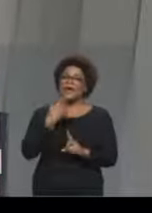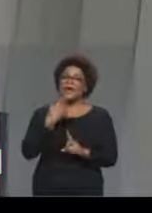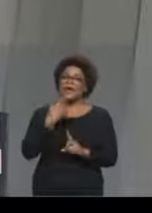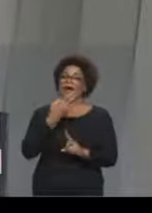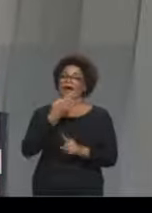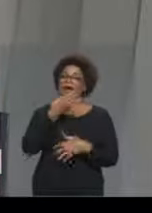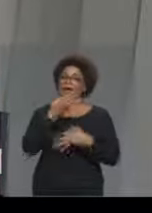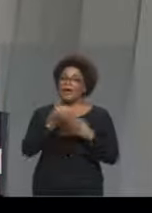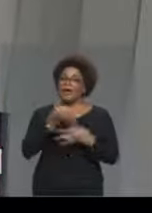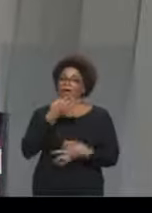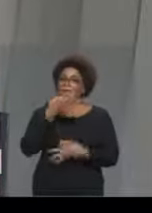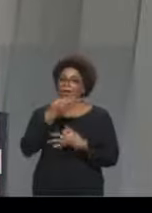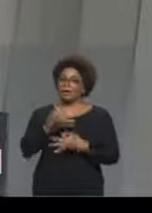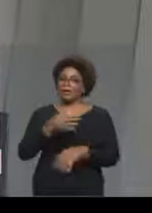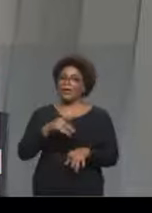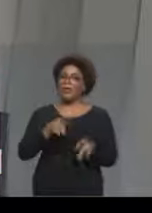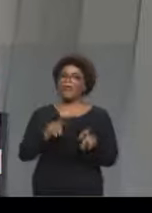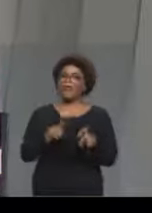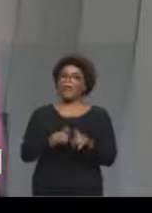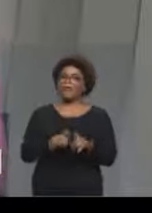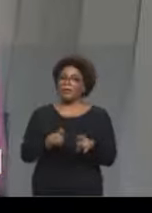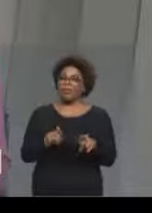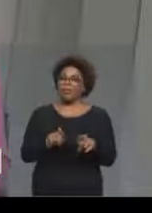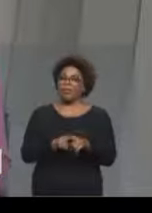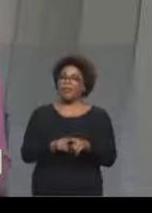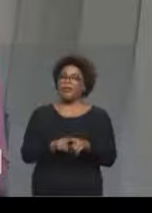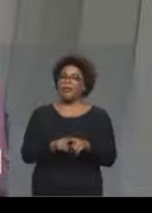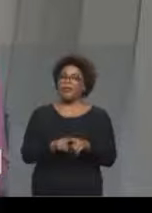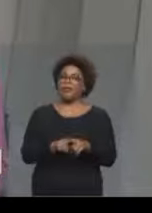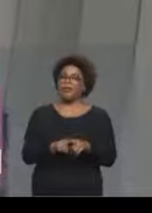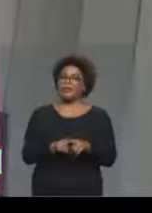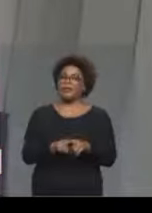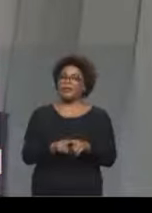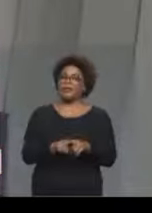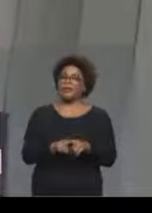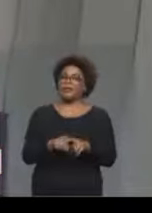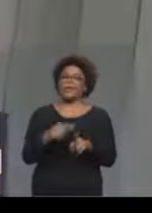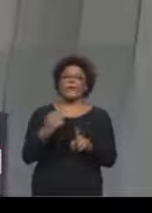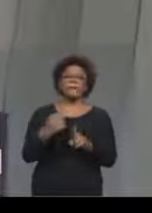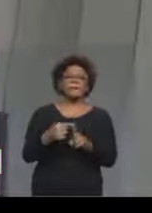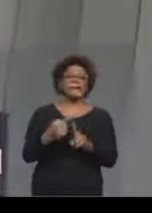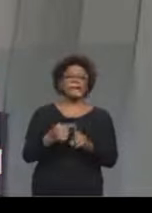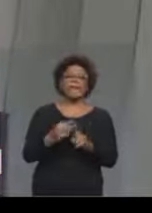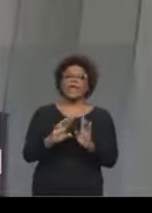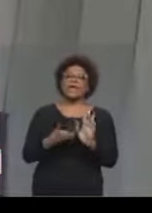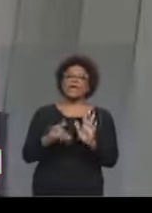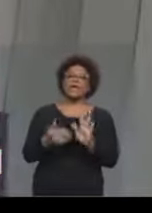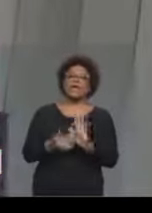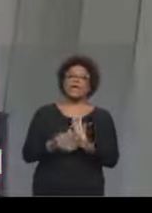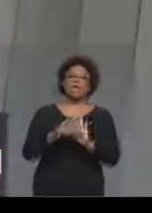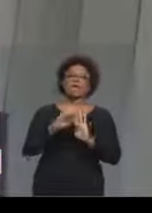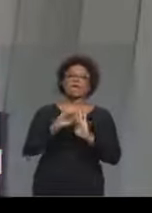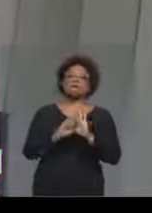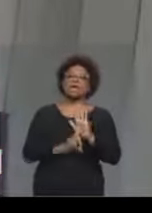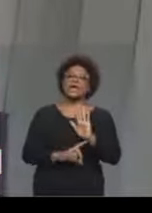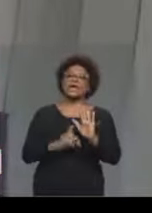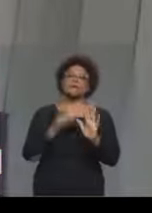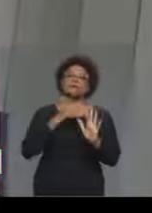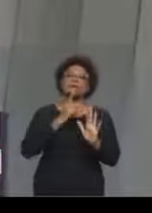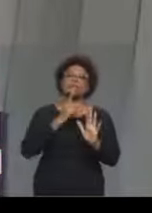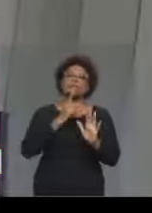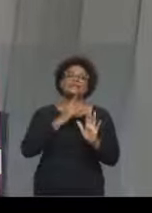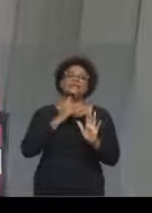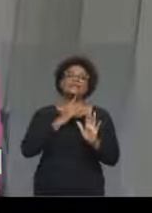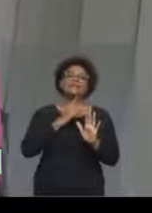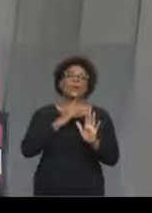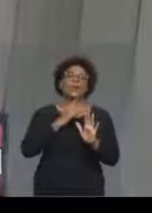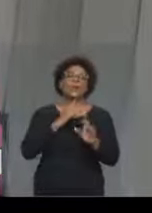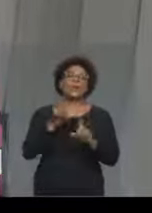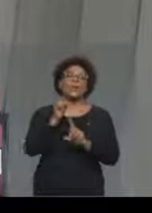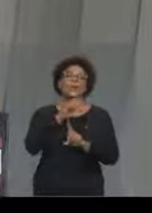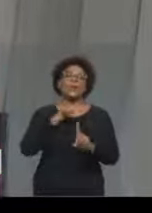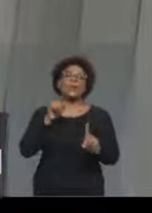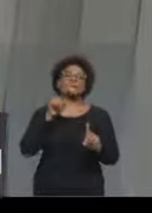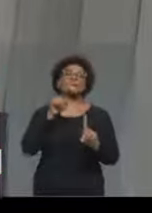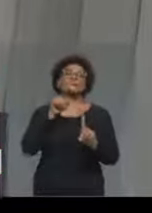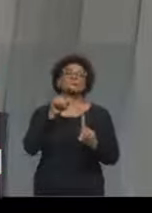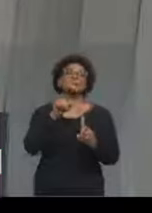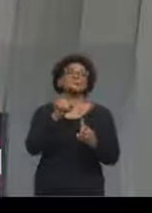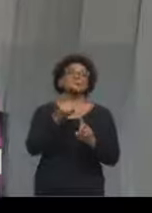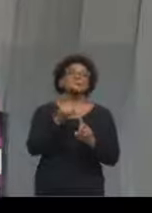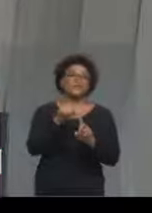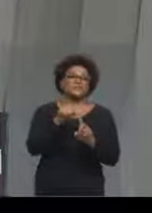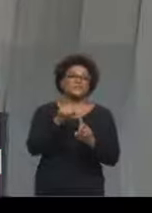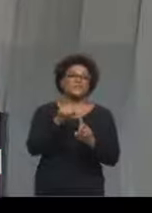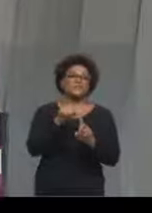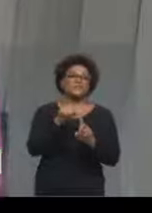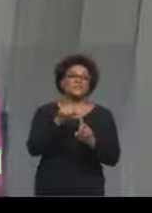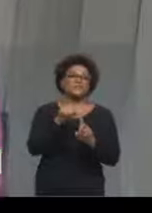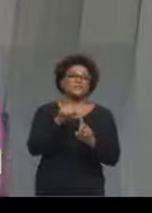embasar, porque todo texto que tem esta função, né, todo texto, ele tem uma função, o autor tem uma